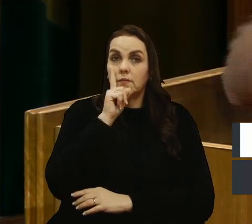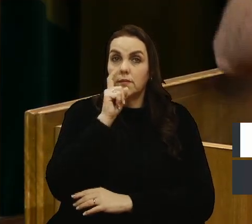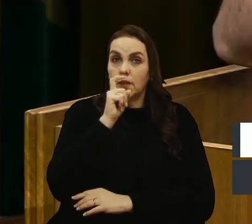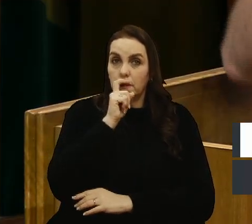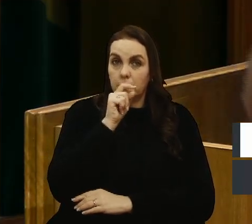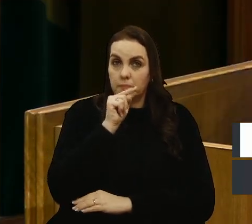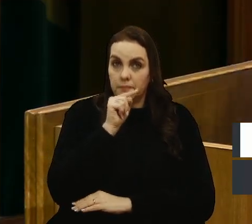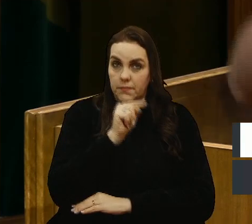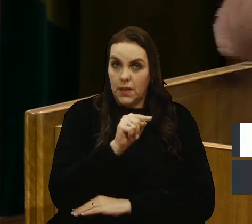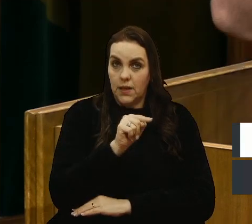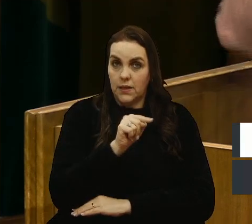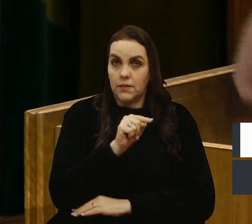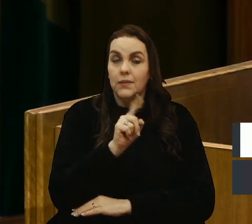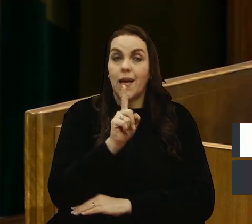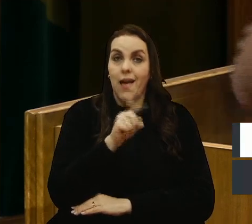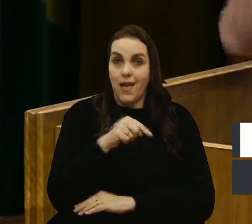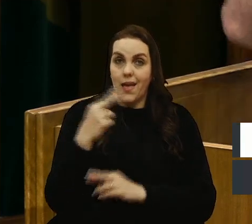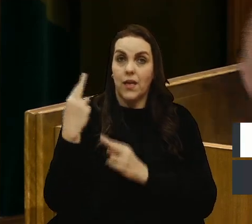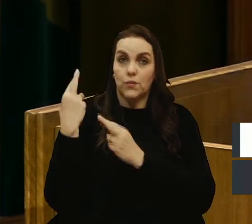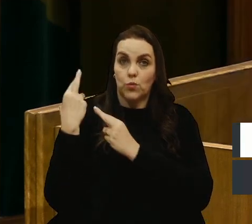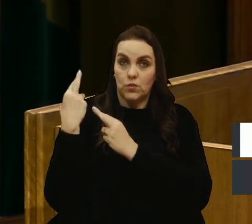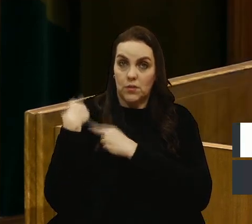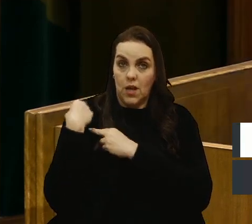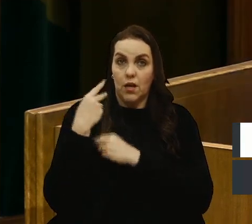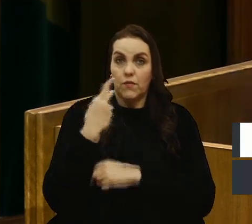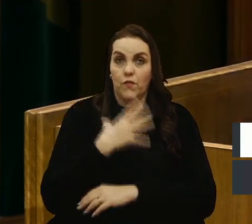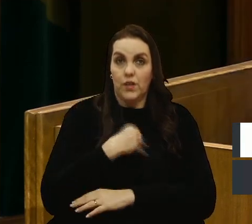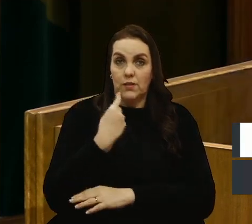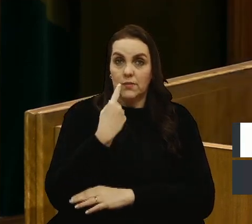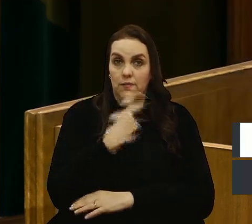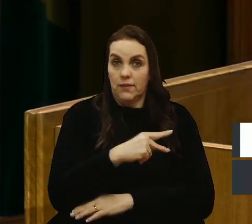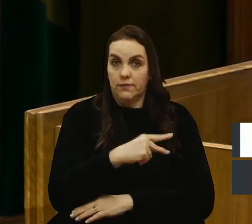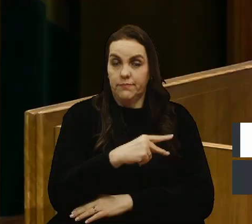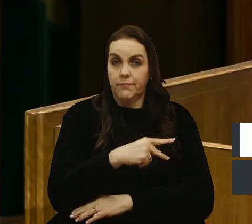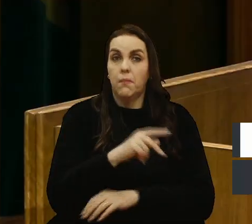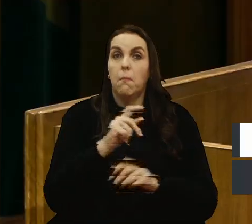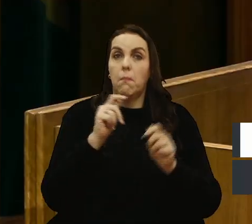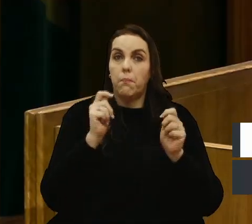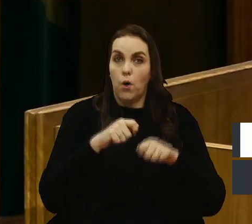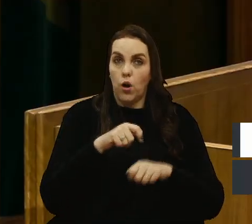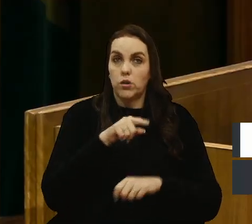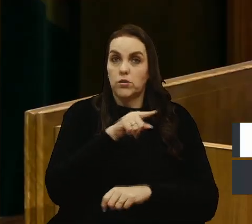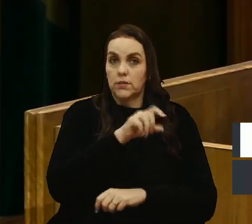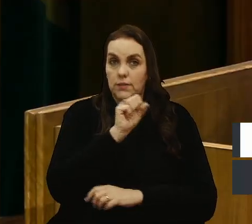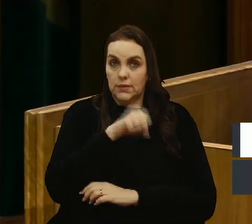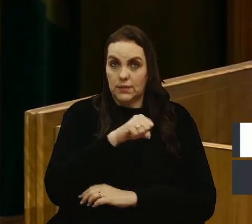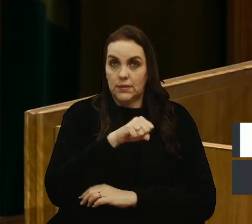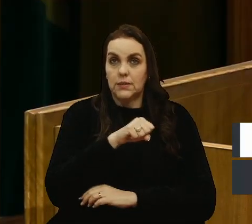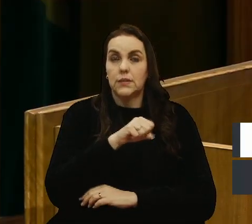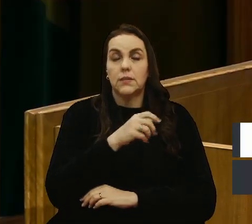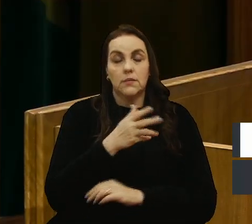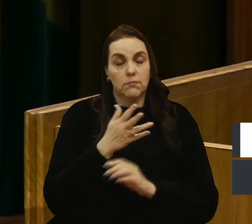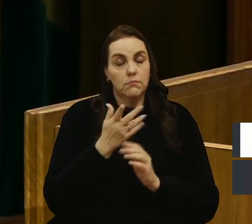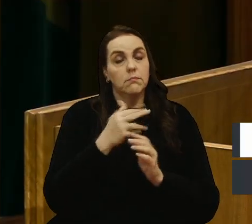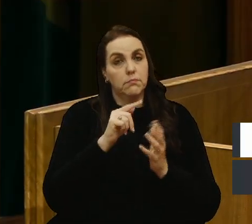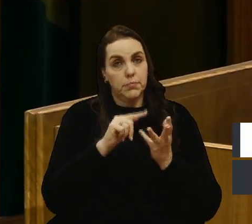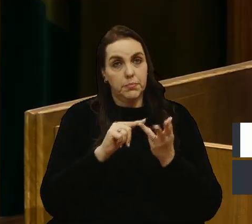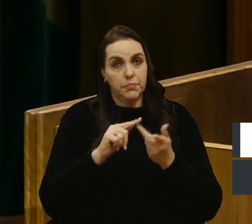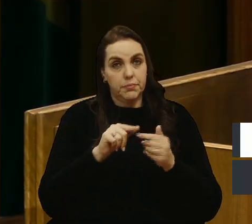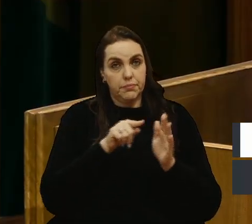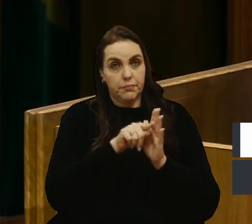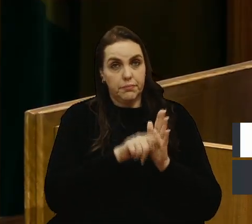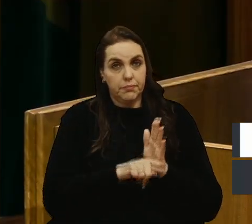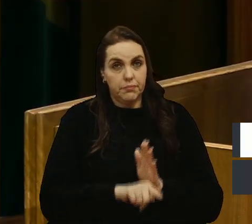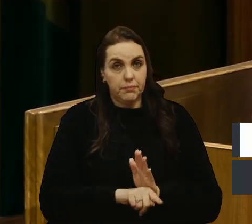pais são responsáveis pelos seus filhos e eles podem ser arrolados